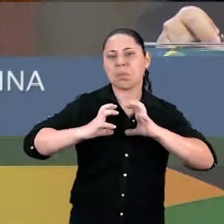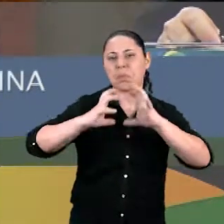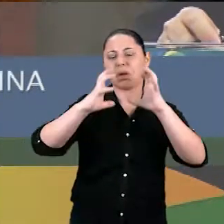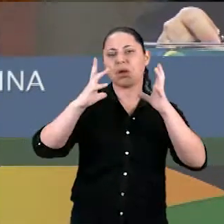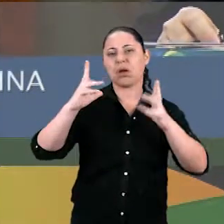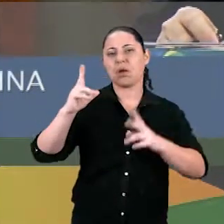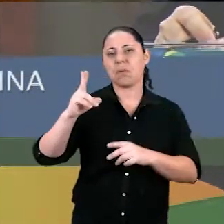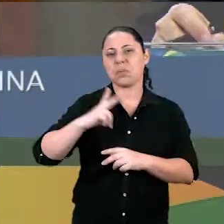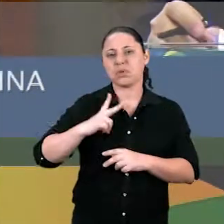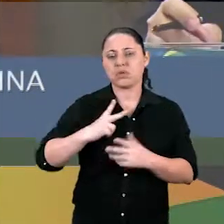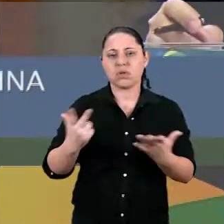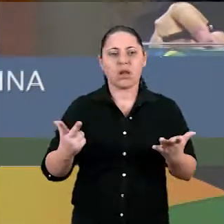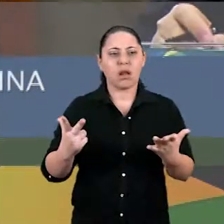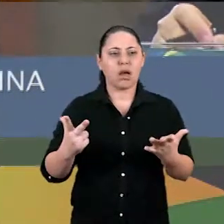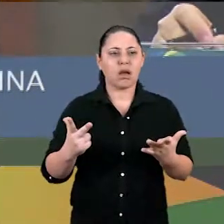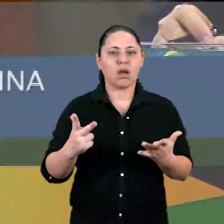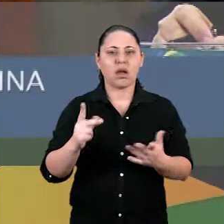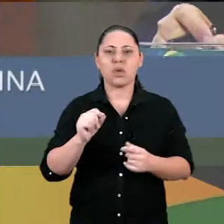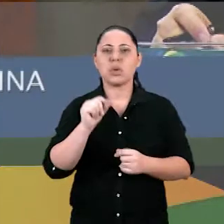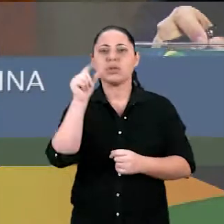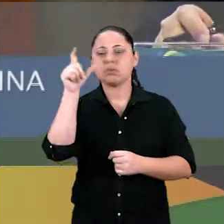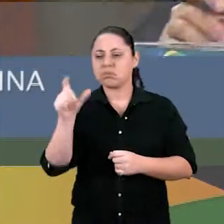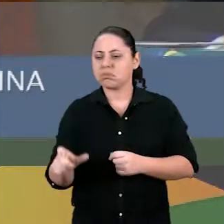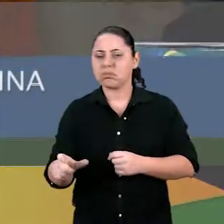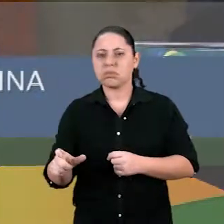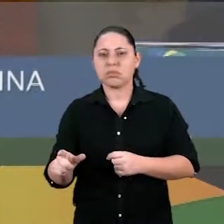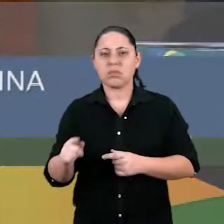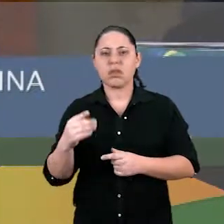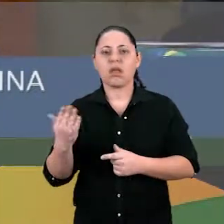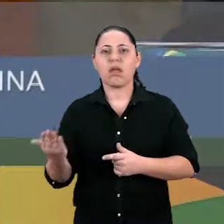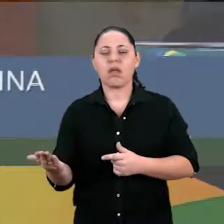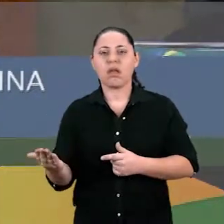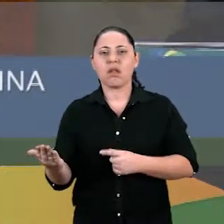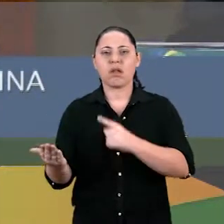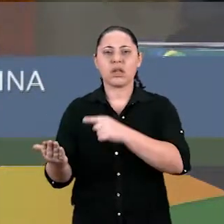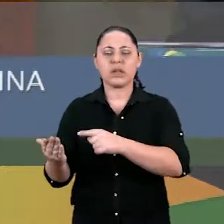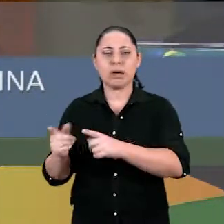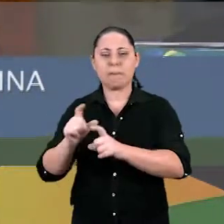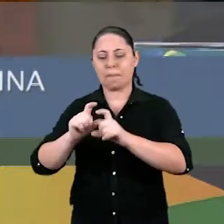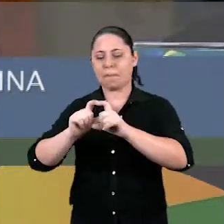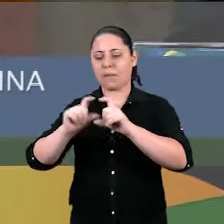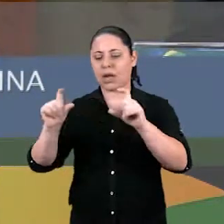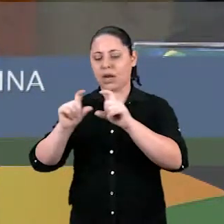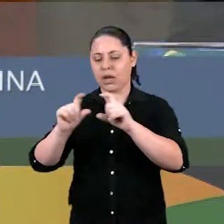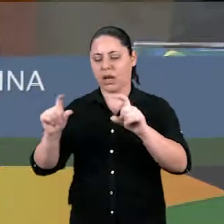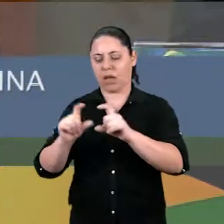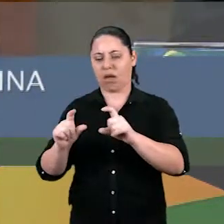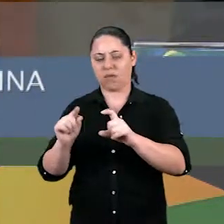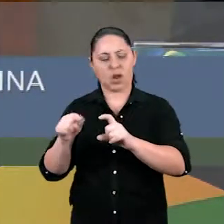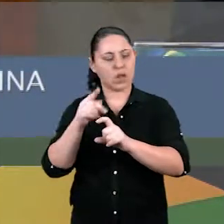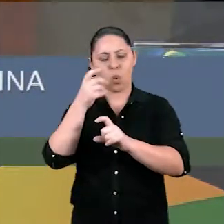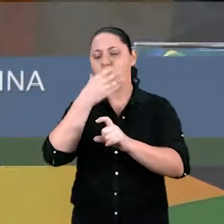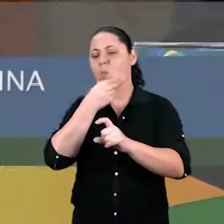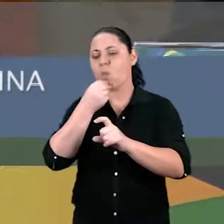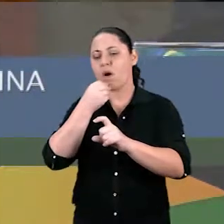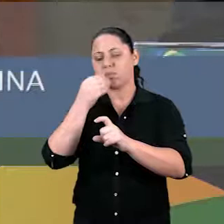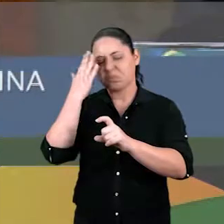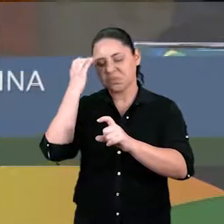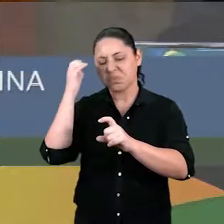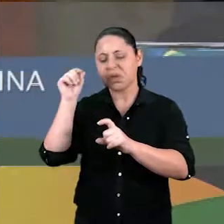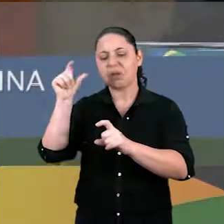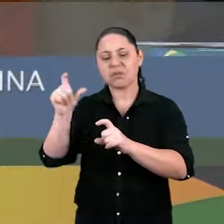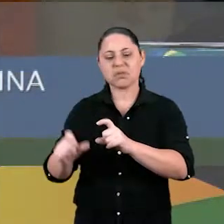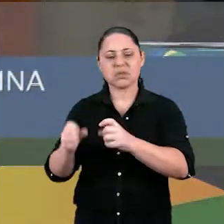privados, essa posição que se depreende das palavras de Gregório de Matos é uma